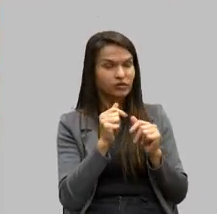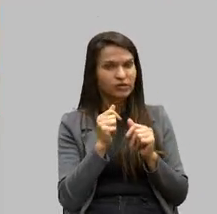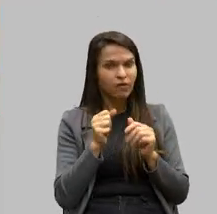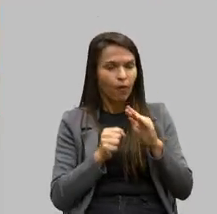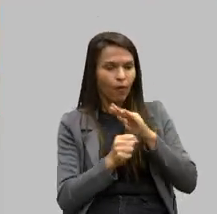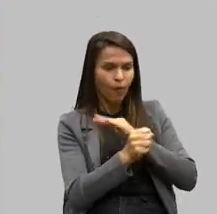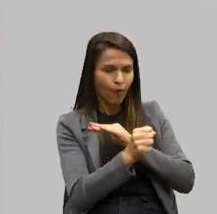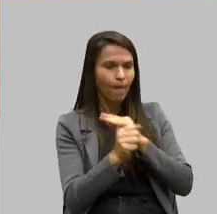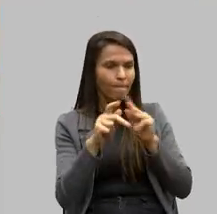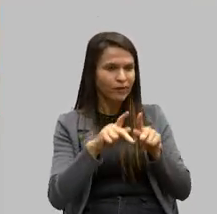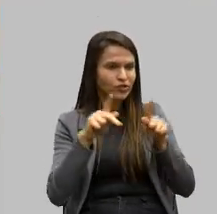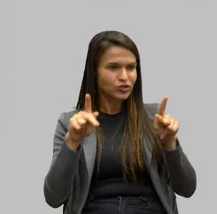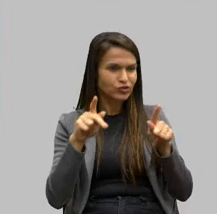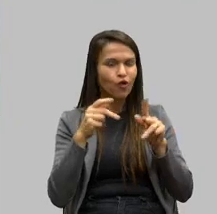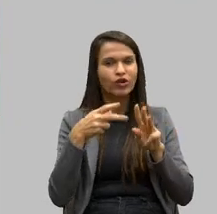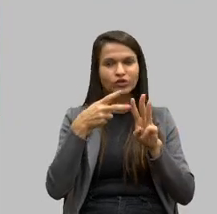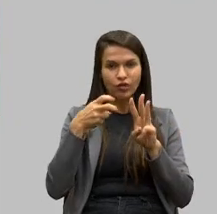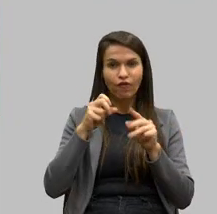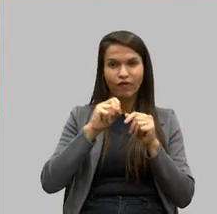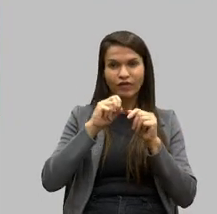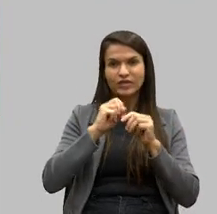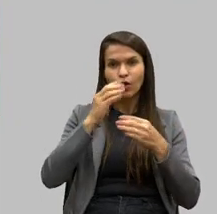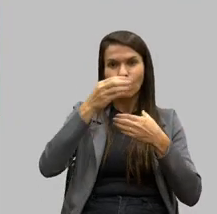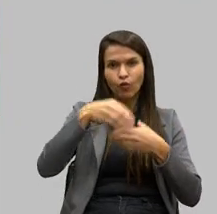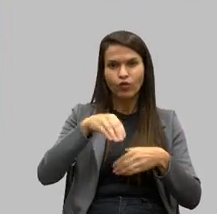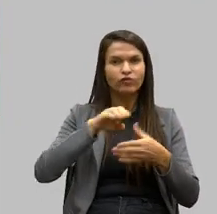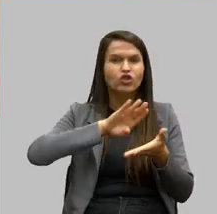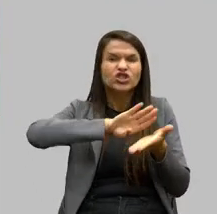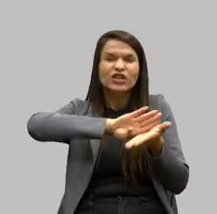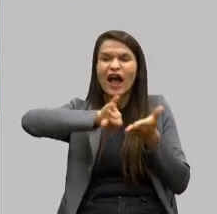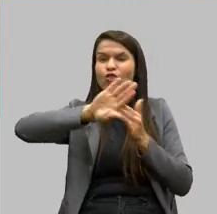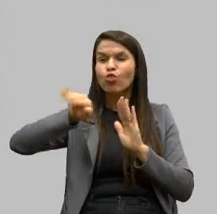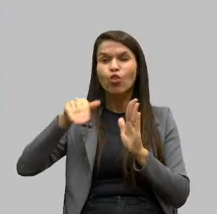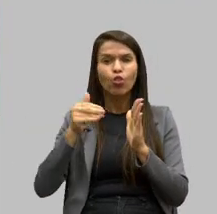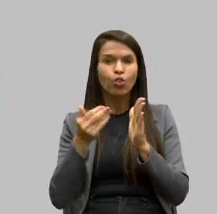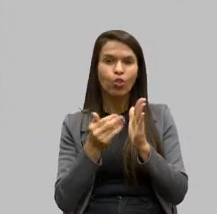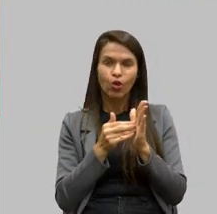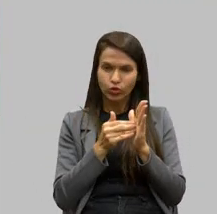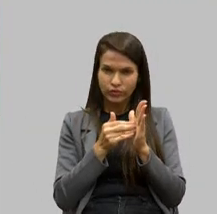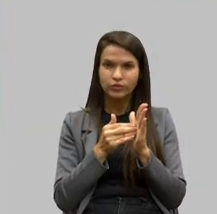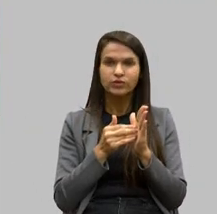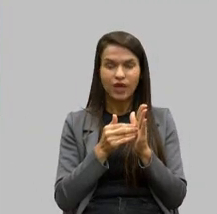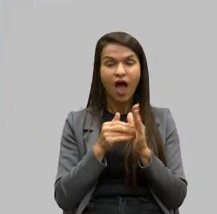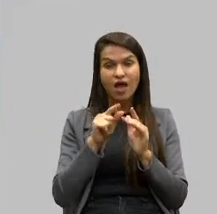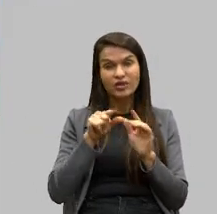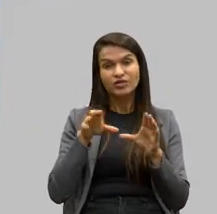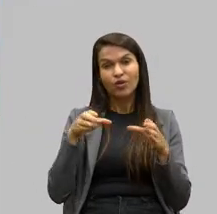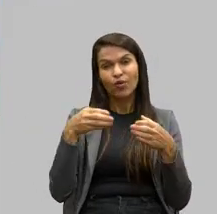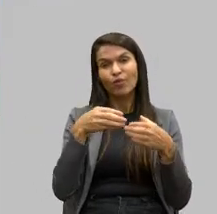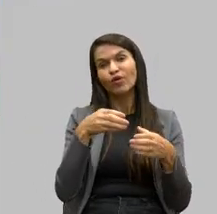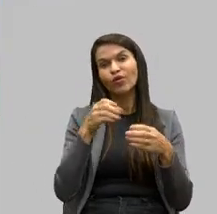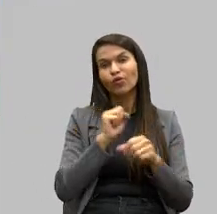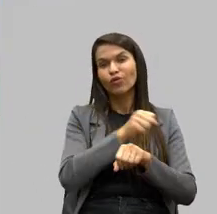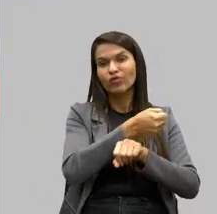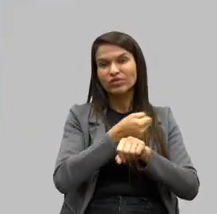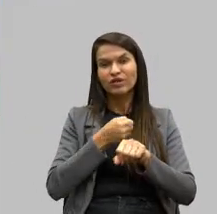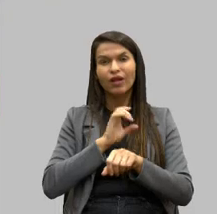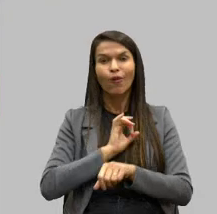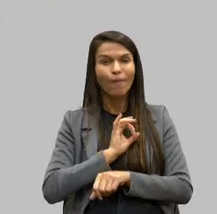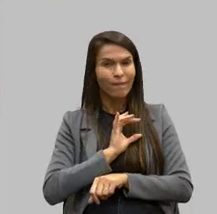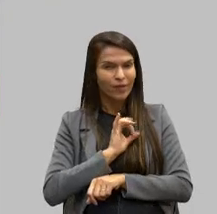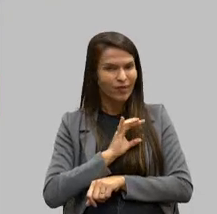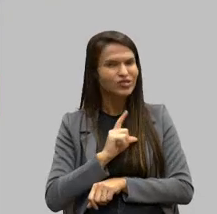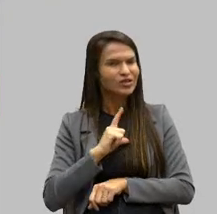indígenas. Eu vou fazer um concurso e vou tirar todos eles. É isso que as comunidades quilombolas também estão com medo de viver agora.